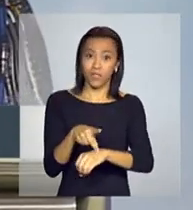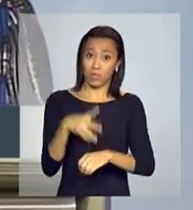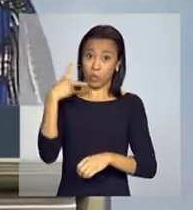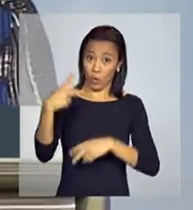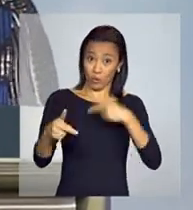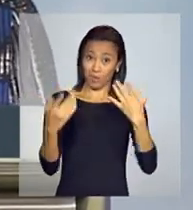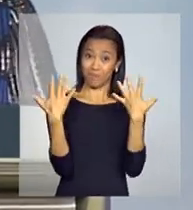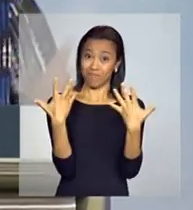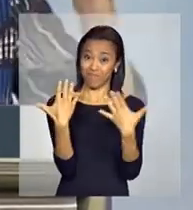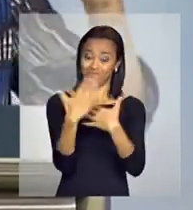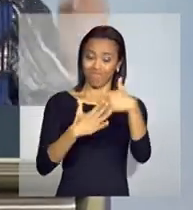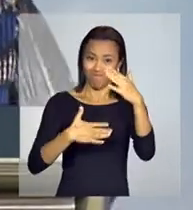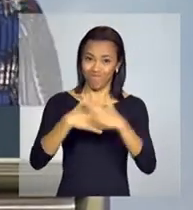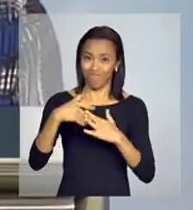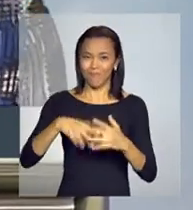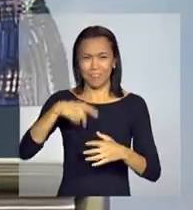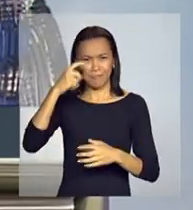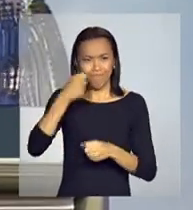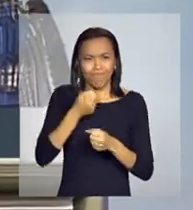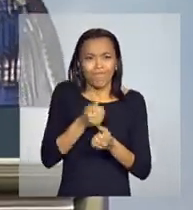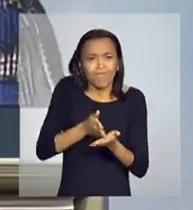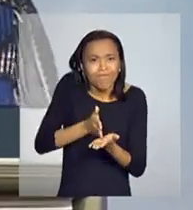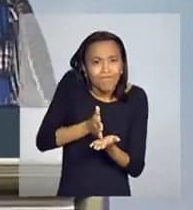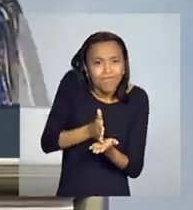suas mãos, com a sua dedicação.